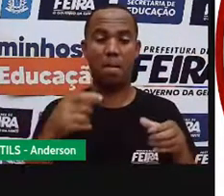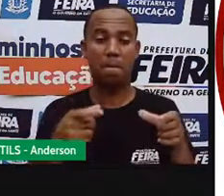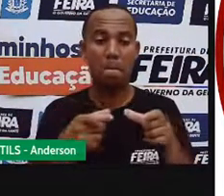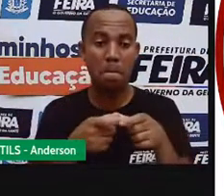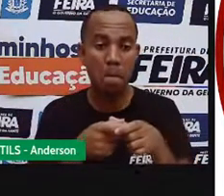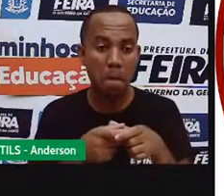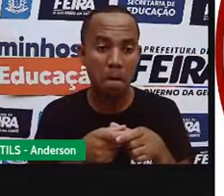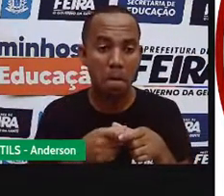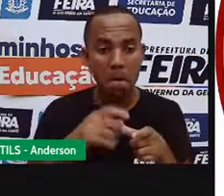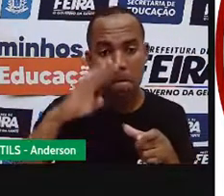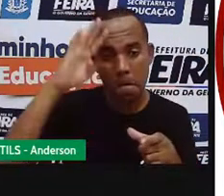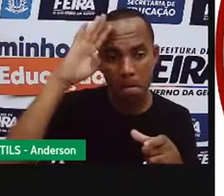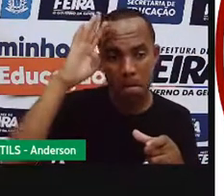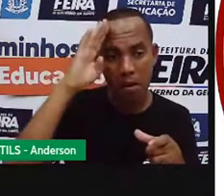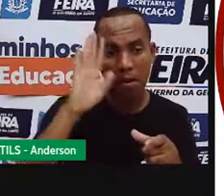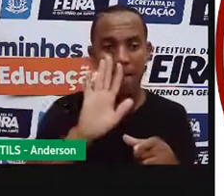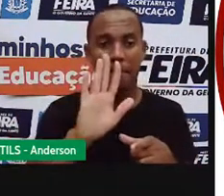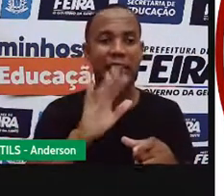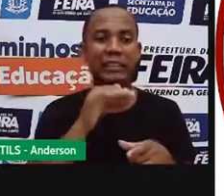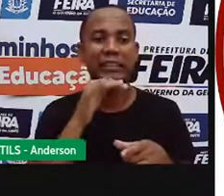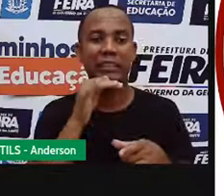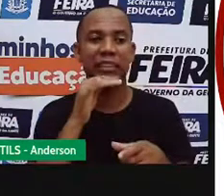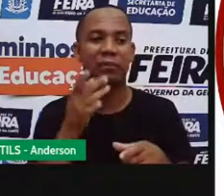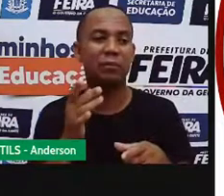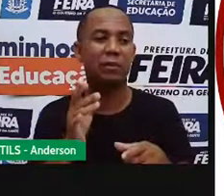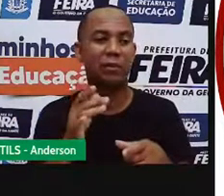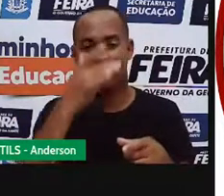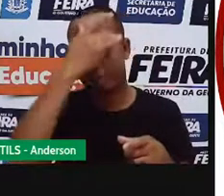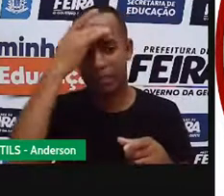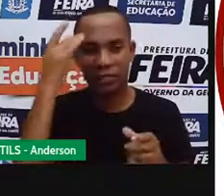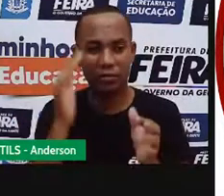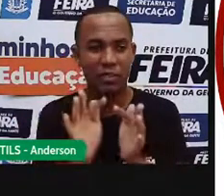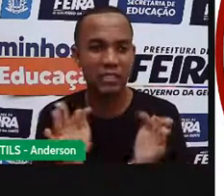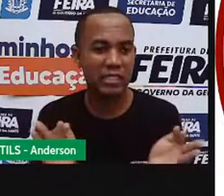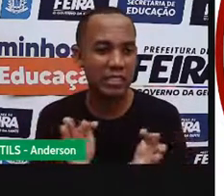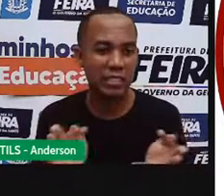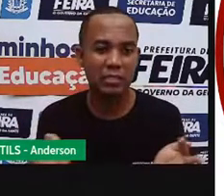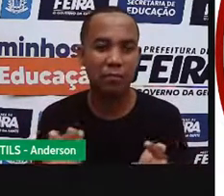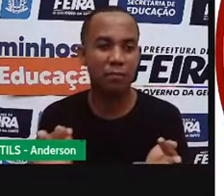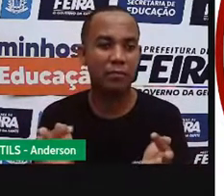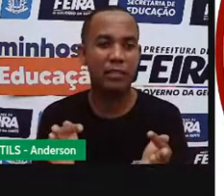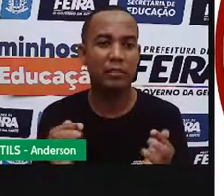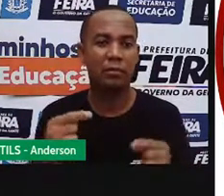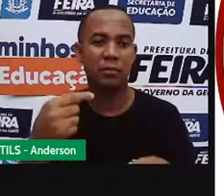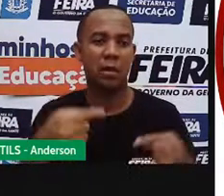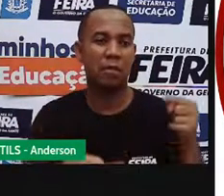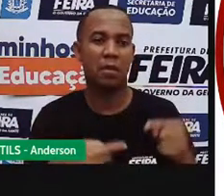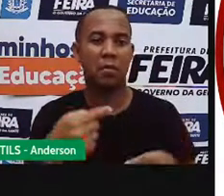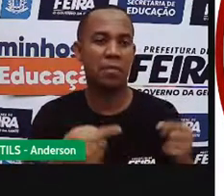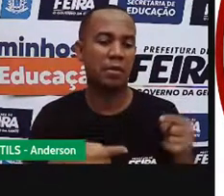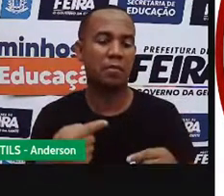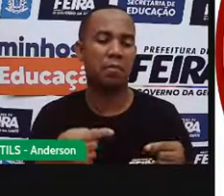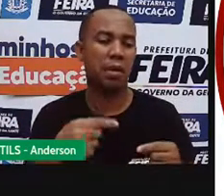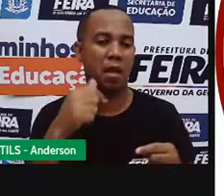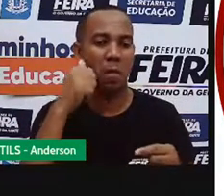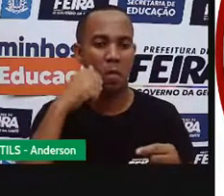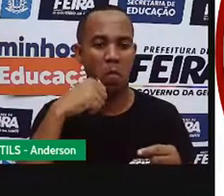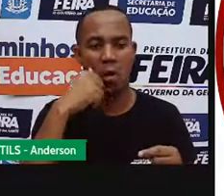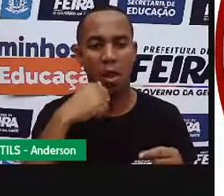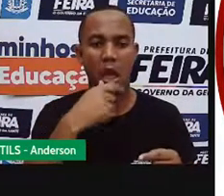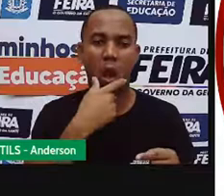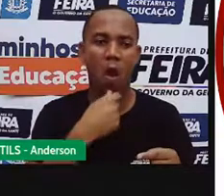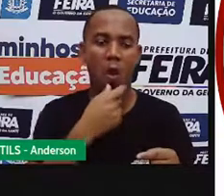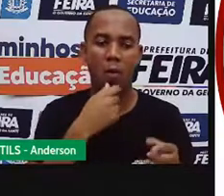eram artesãos, ex-escravos, escravos, lavadeiras,